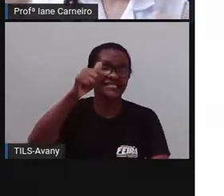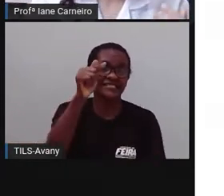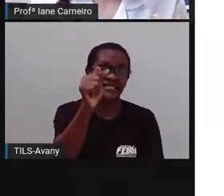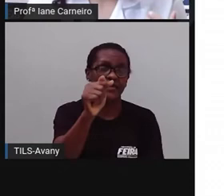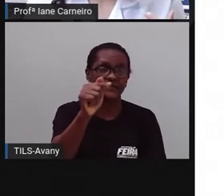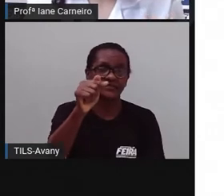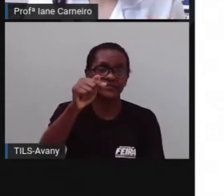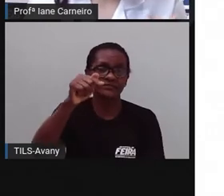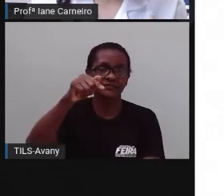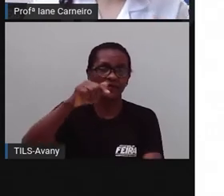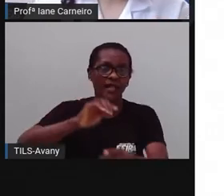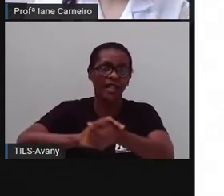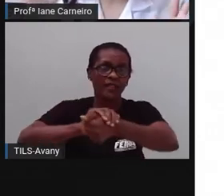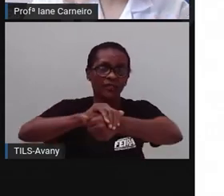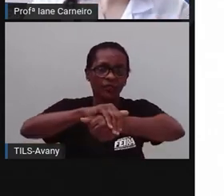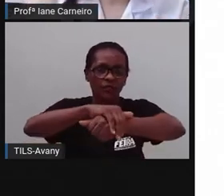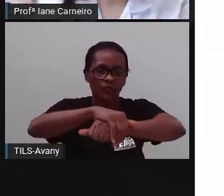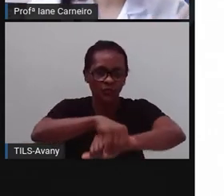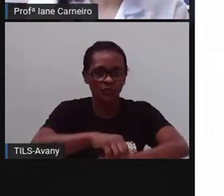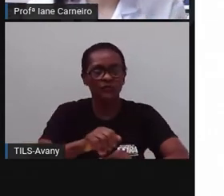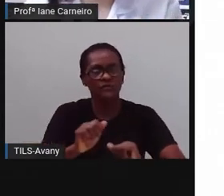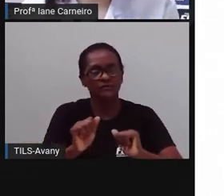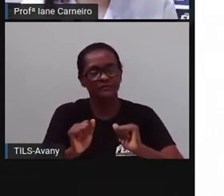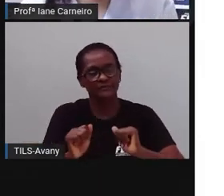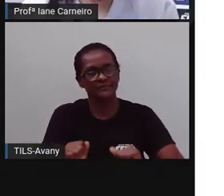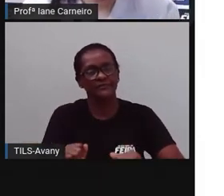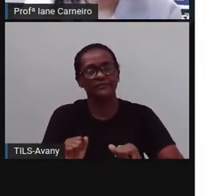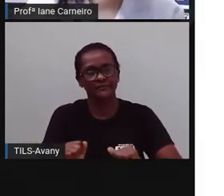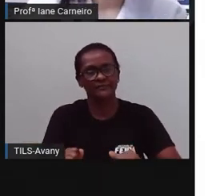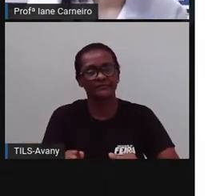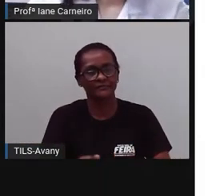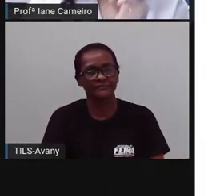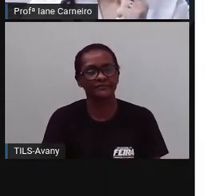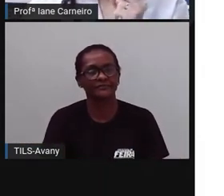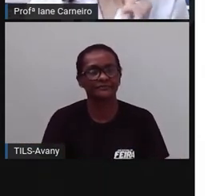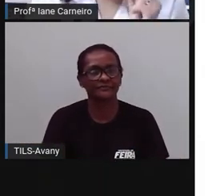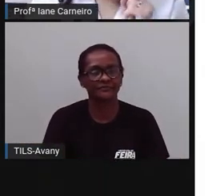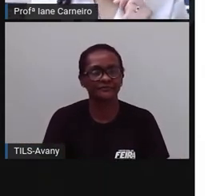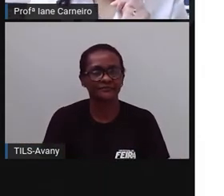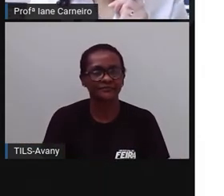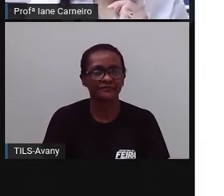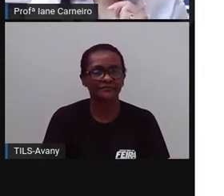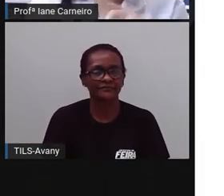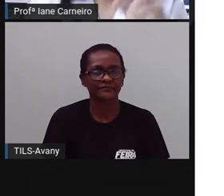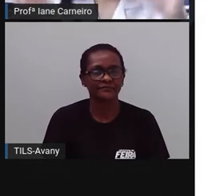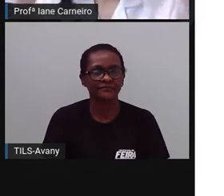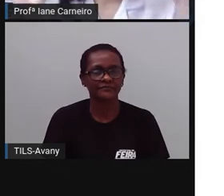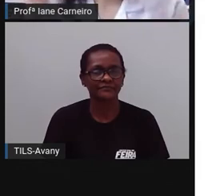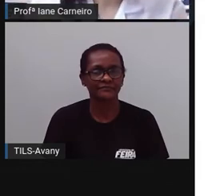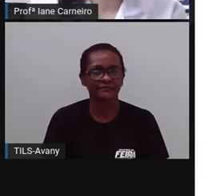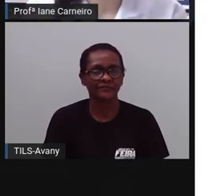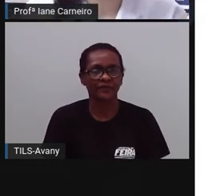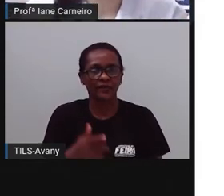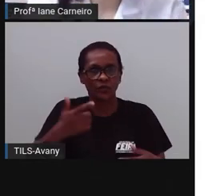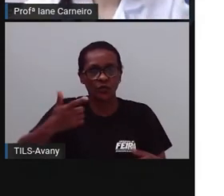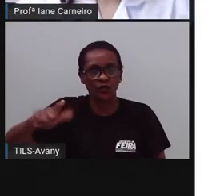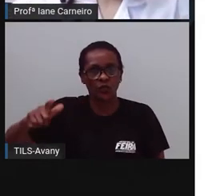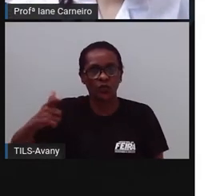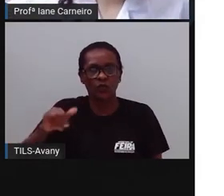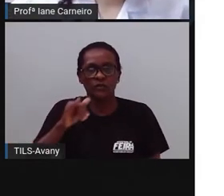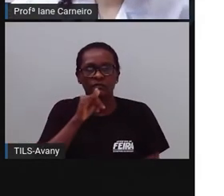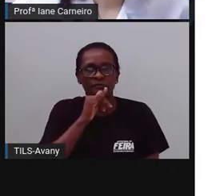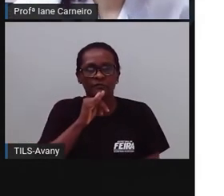m como é da noite né tá 7pm tá certo Vamos lá continuando a outro convite